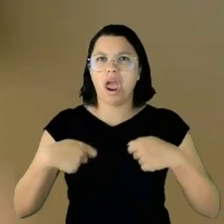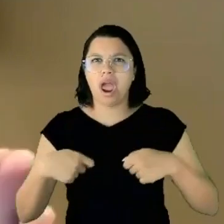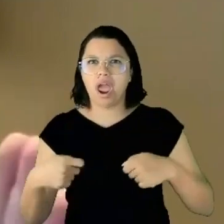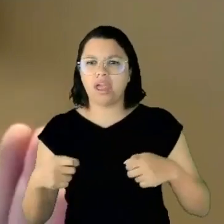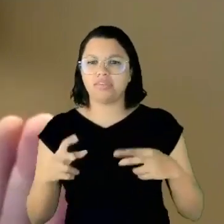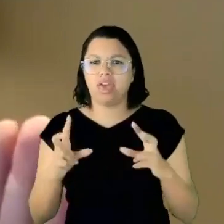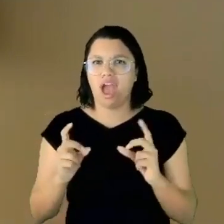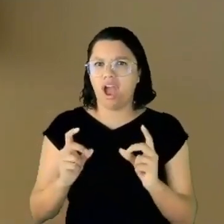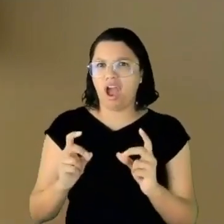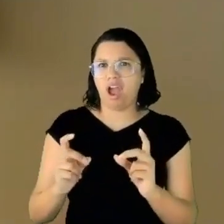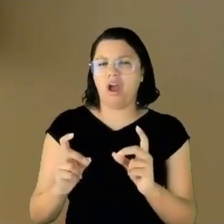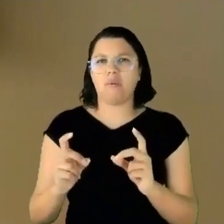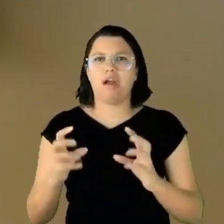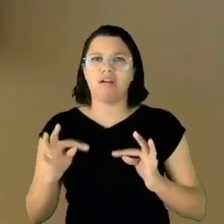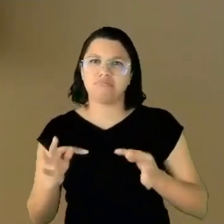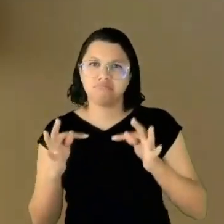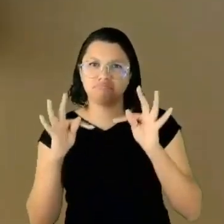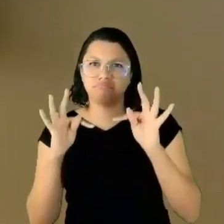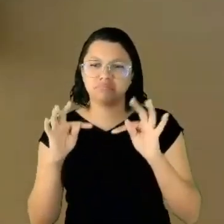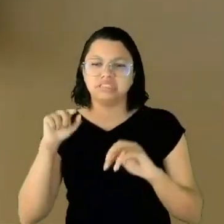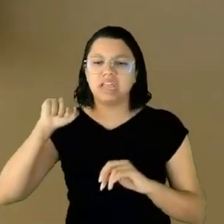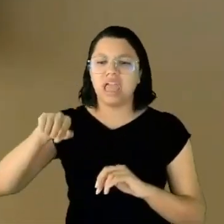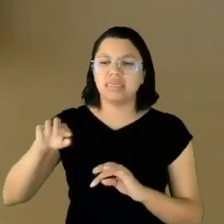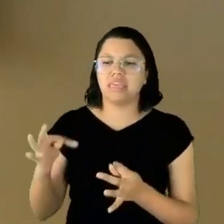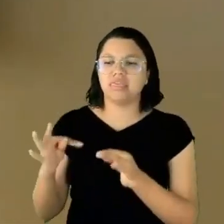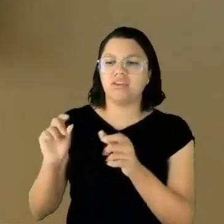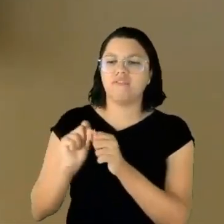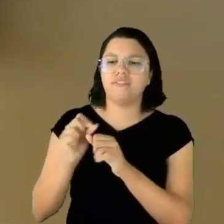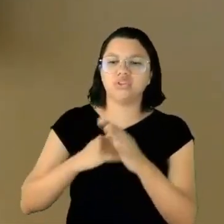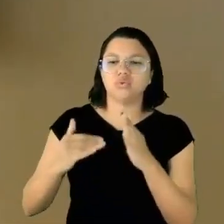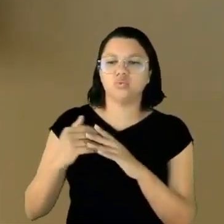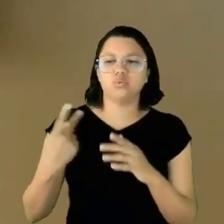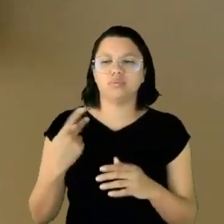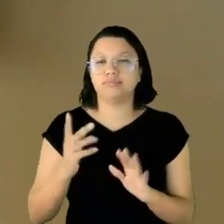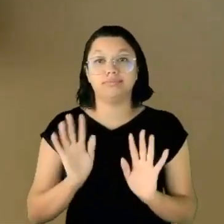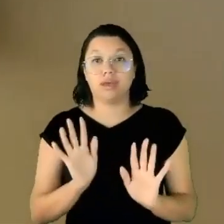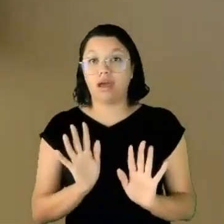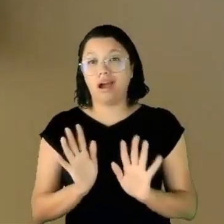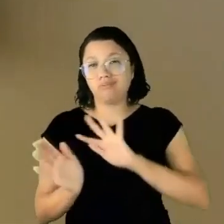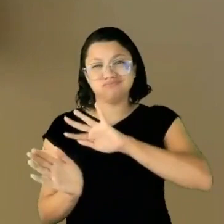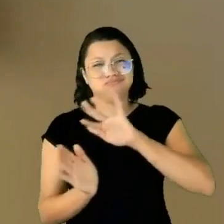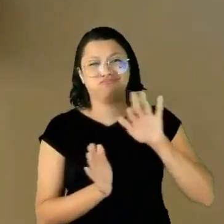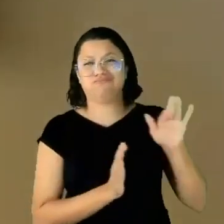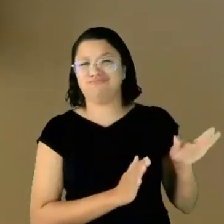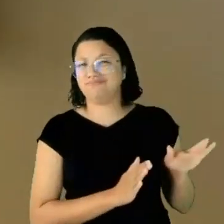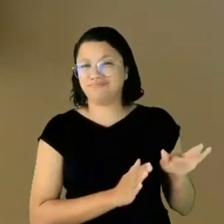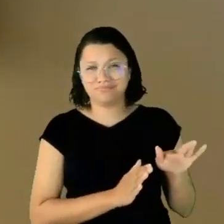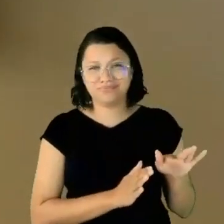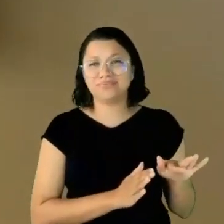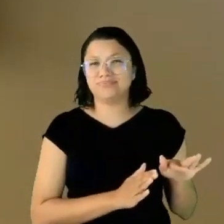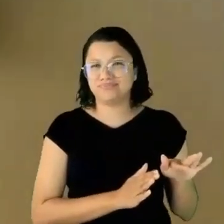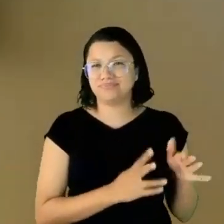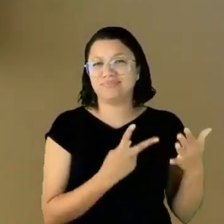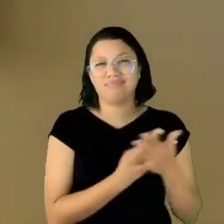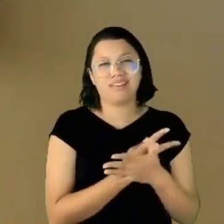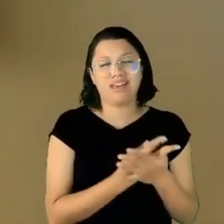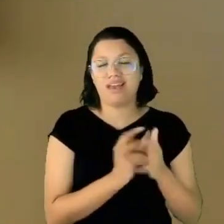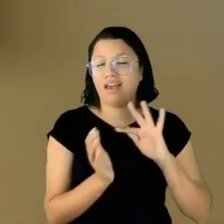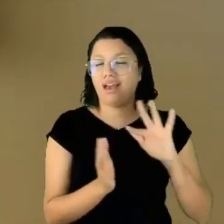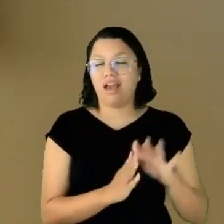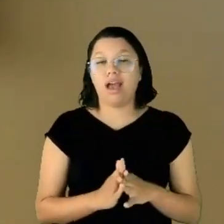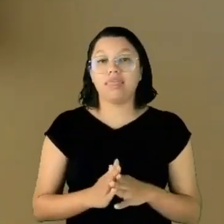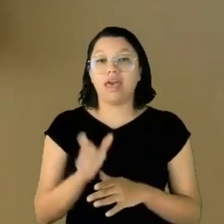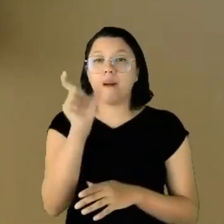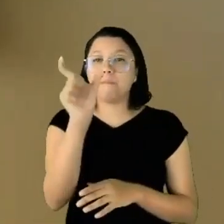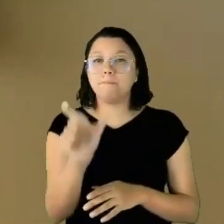custo ou de que a máquina vai fazer tudo por nós que é uma visão completamente equivocada a figura do gestor ela sempre